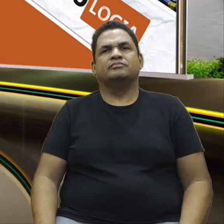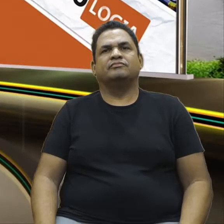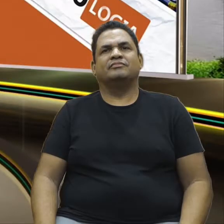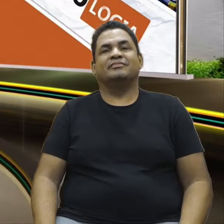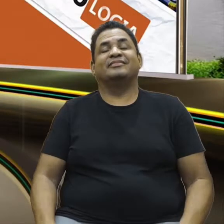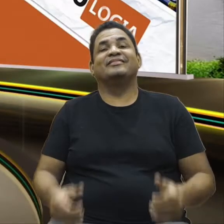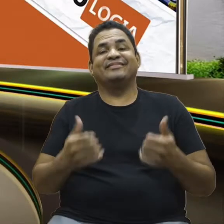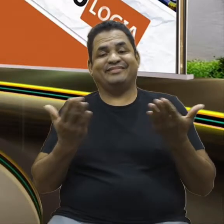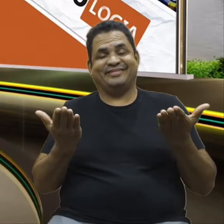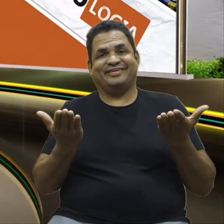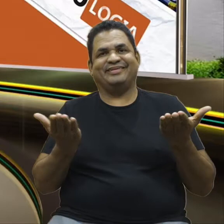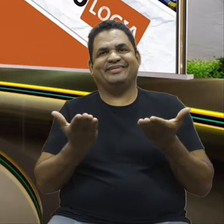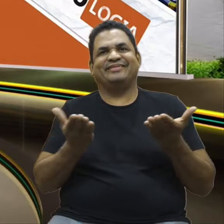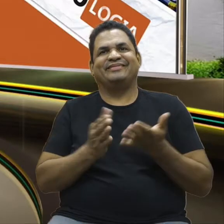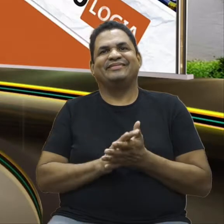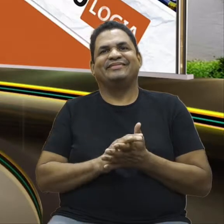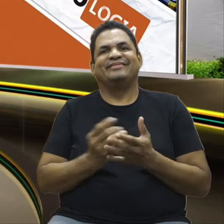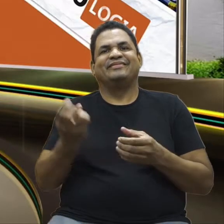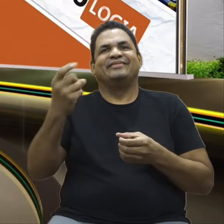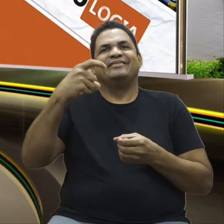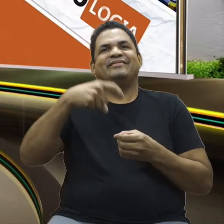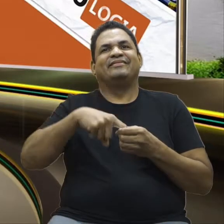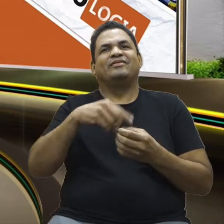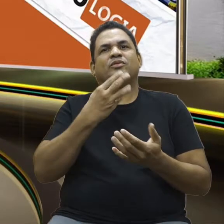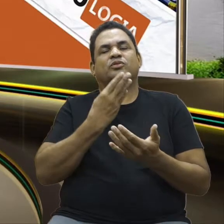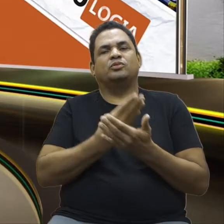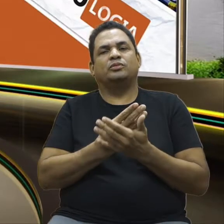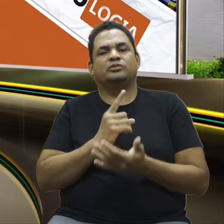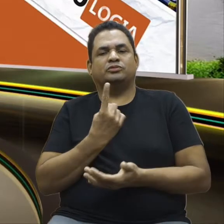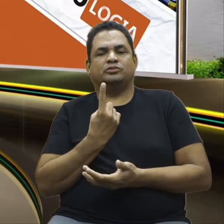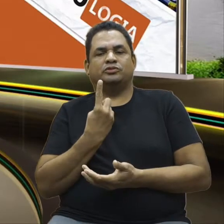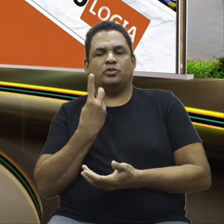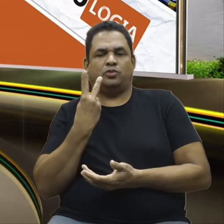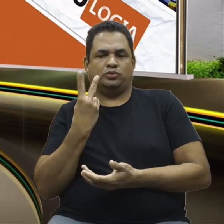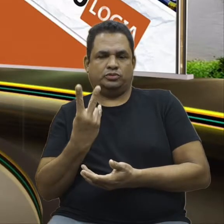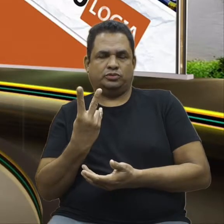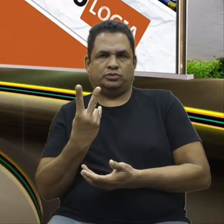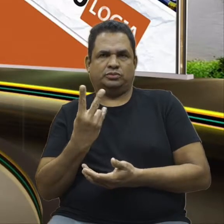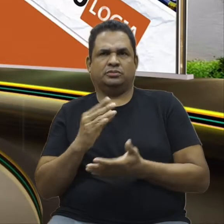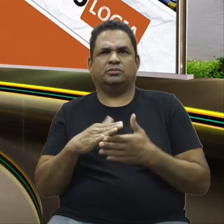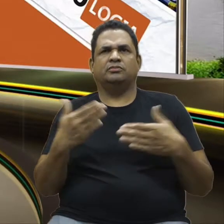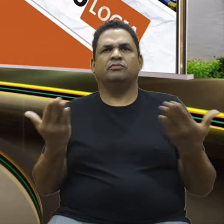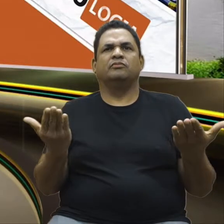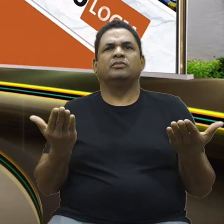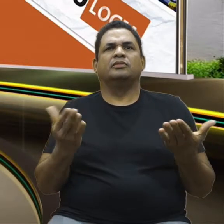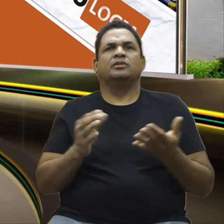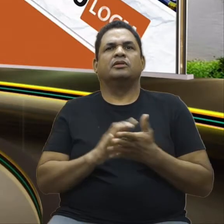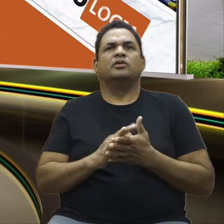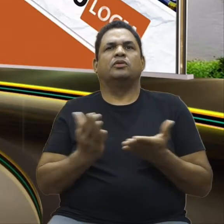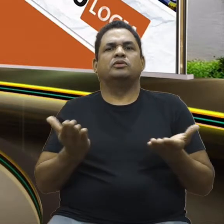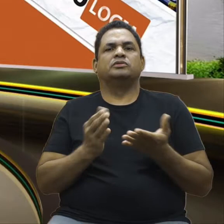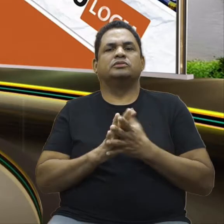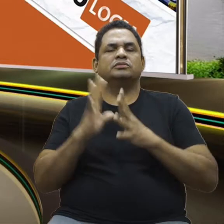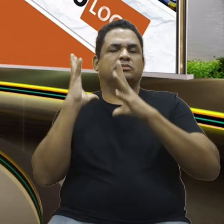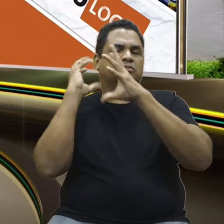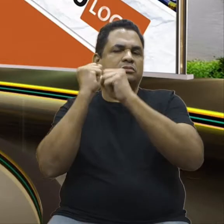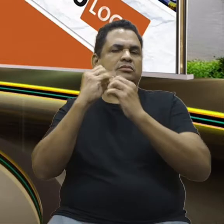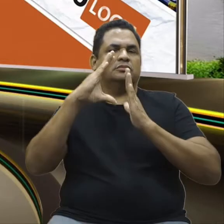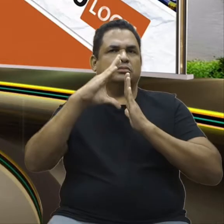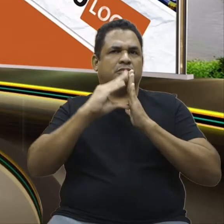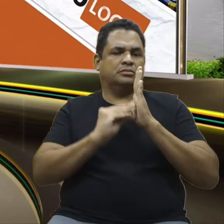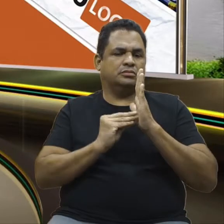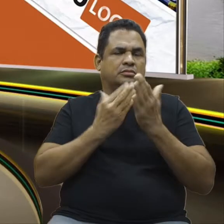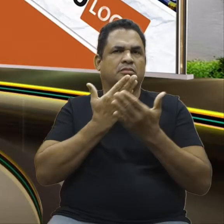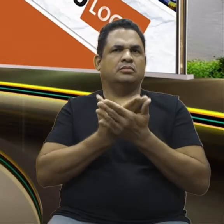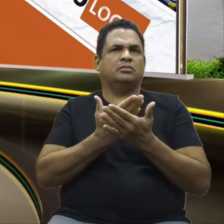E aí, pessoal, voltamos com a nossa aula 4.2, onde nós vamos revisar os conteúdos da nossa